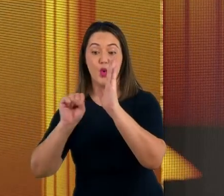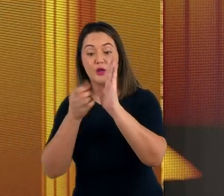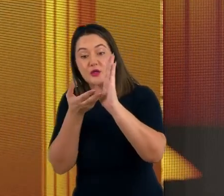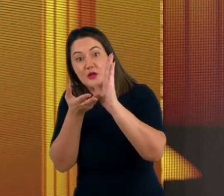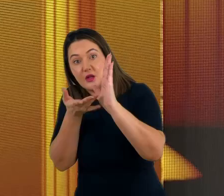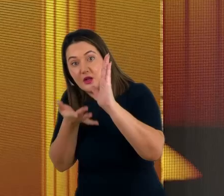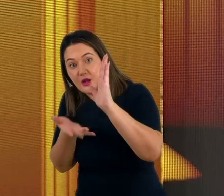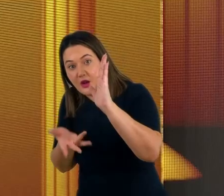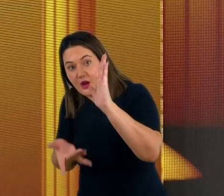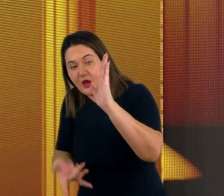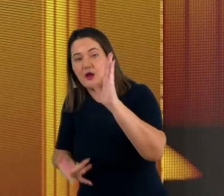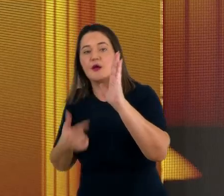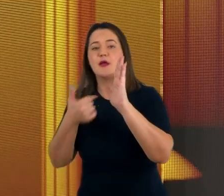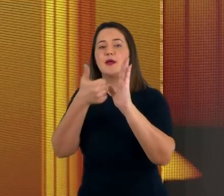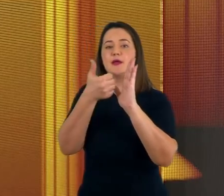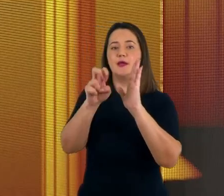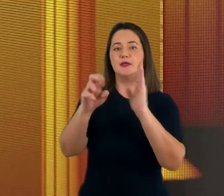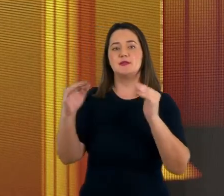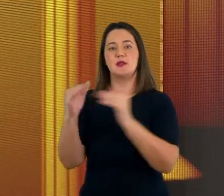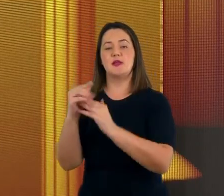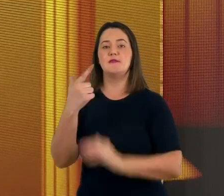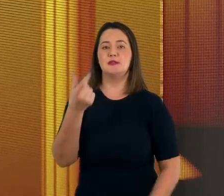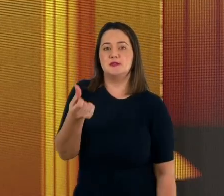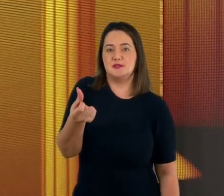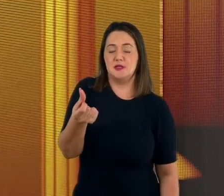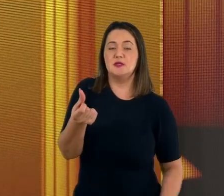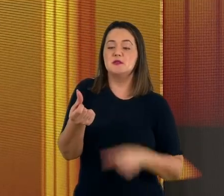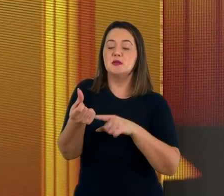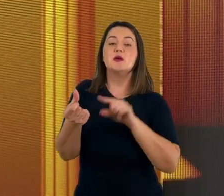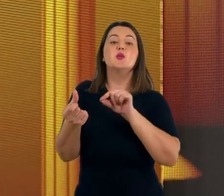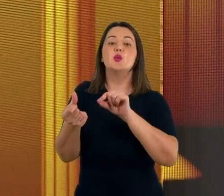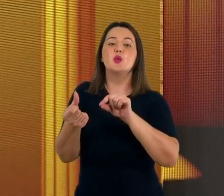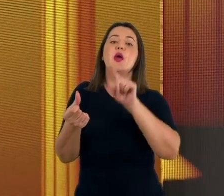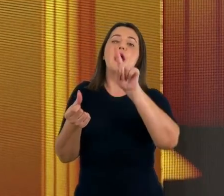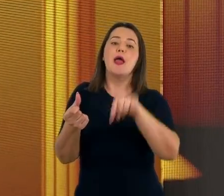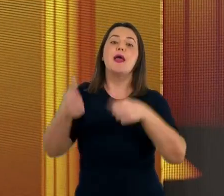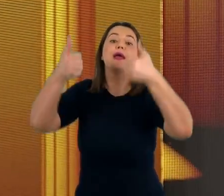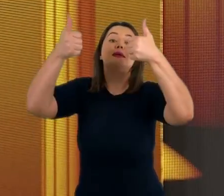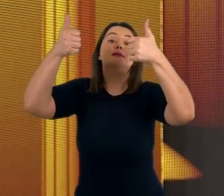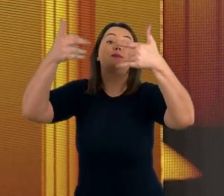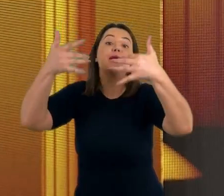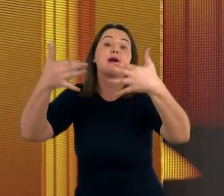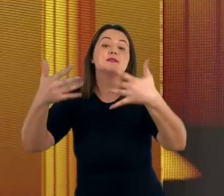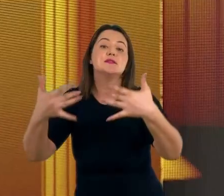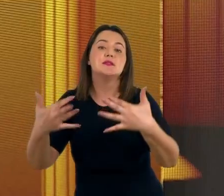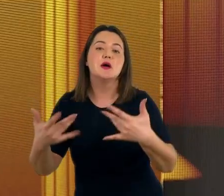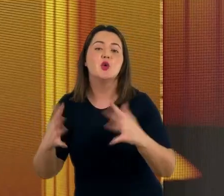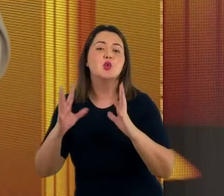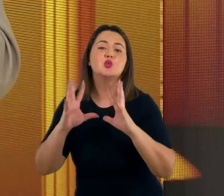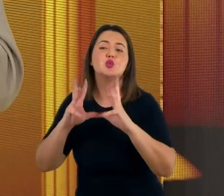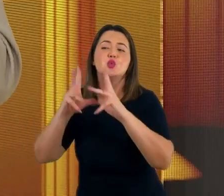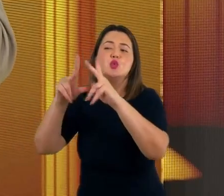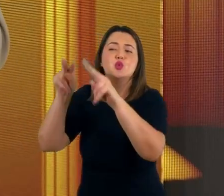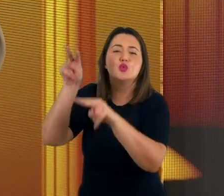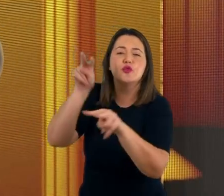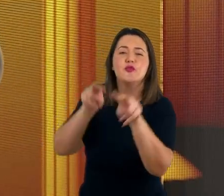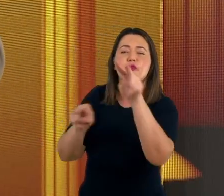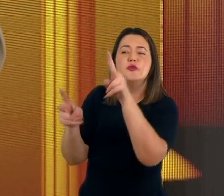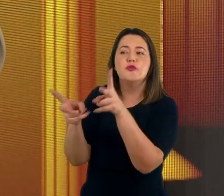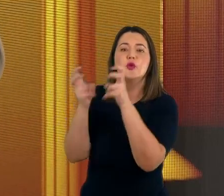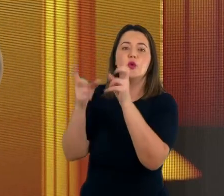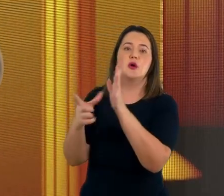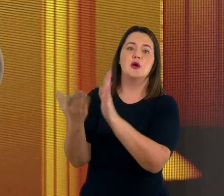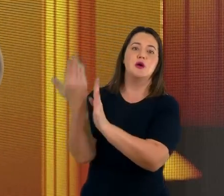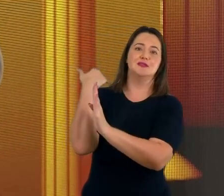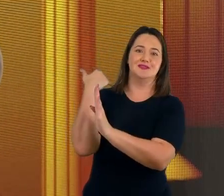capítulo 8 de Daniel, que vai dos versos 15 a 26, será uma explicação de tudo o que ele